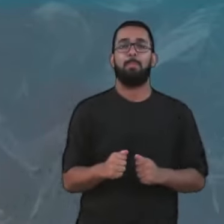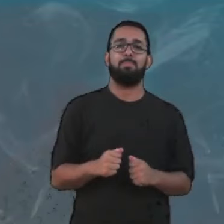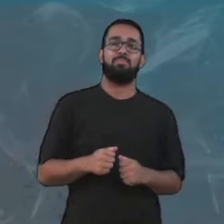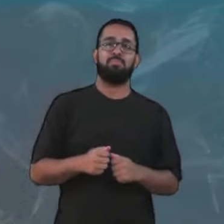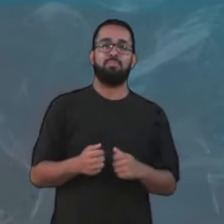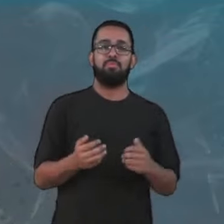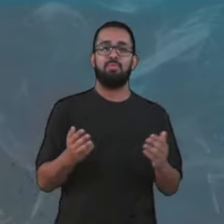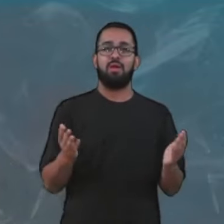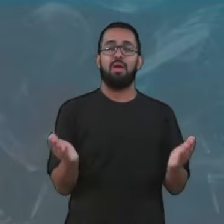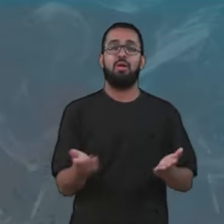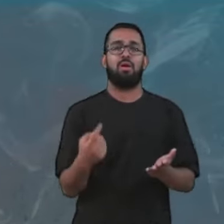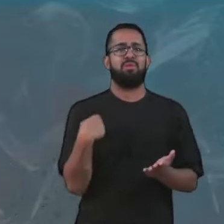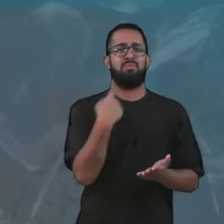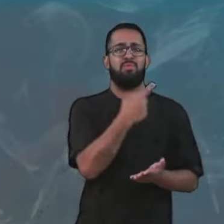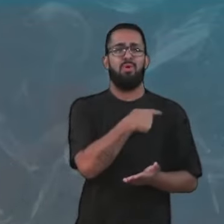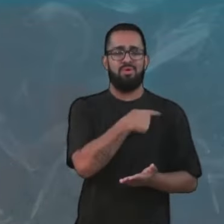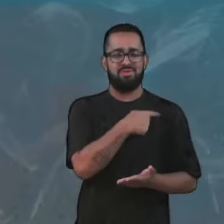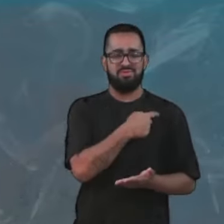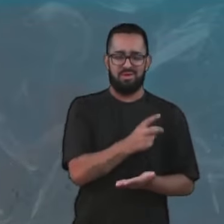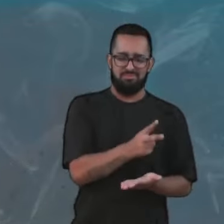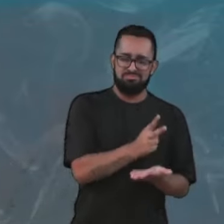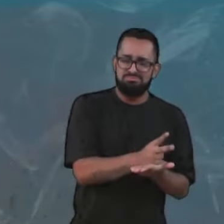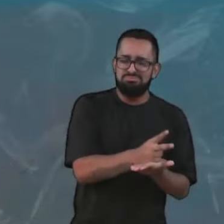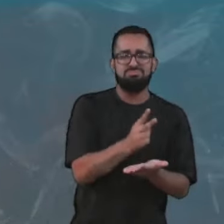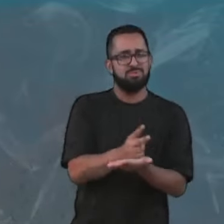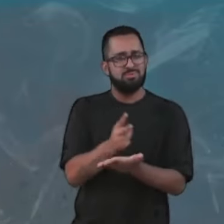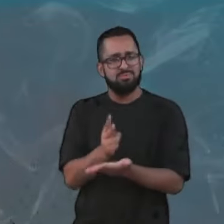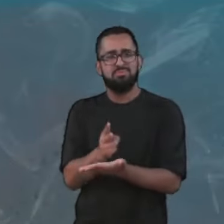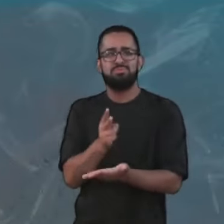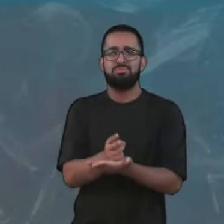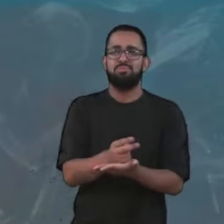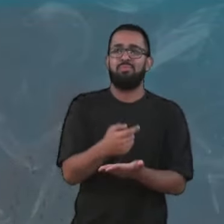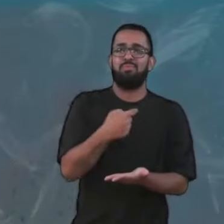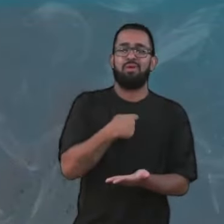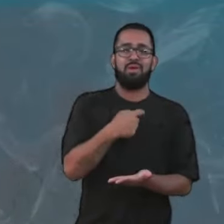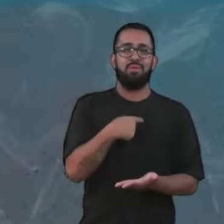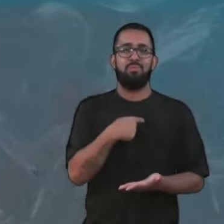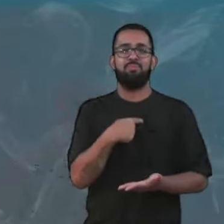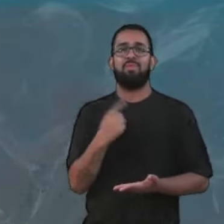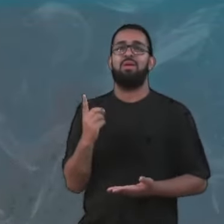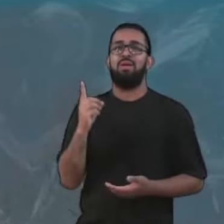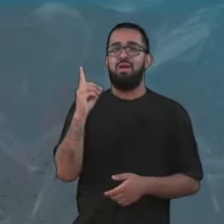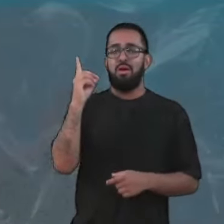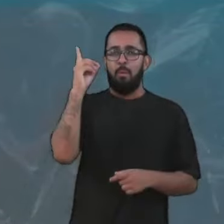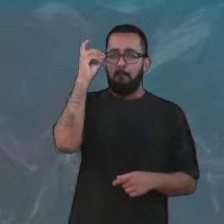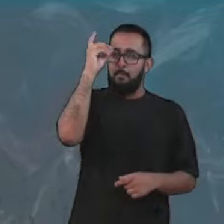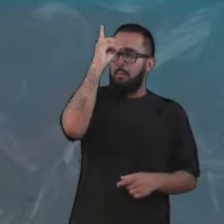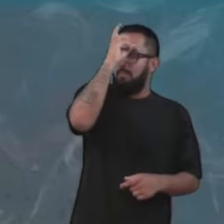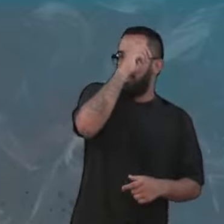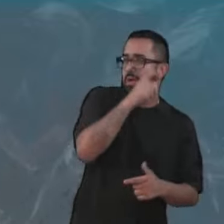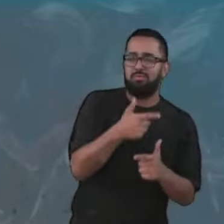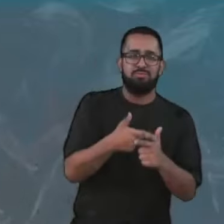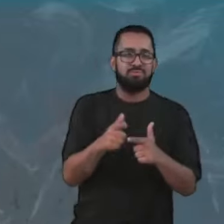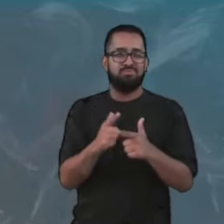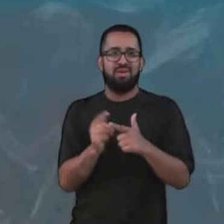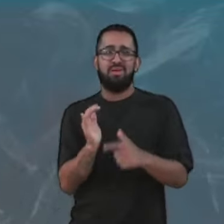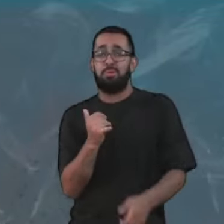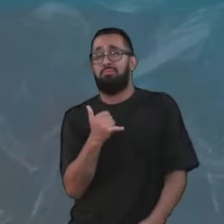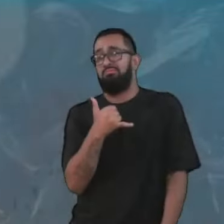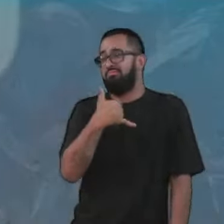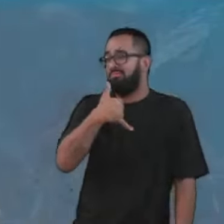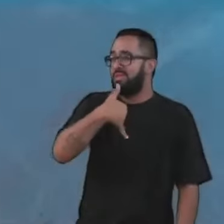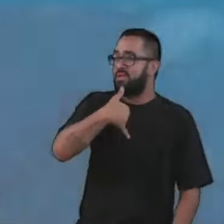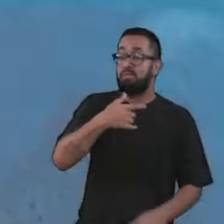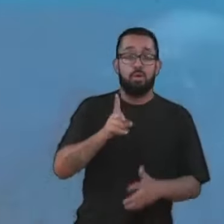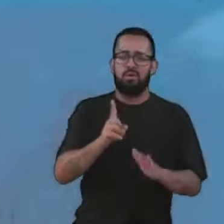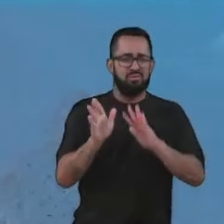com meu eguinho, com meus probleminhas, deixa eu ajudar alguém, vou abençoar alguém, vou ter uma palavra para alguém, eu vou orar por alguém,